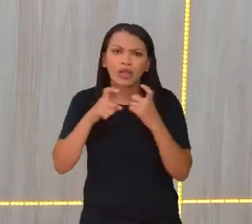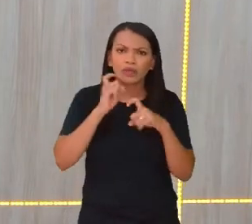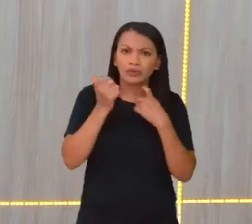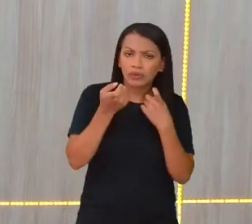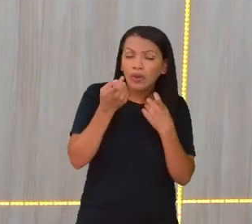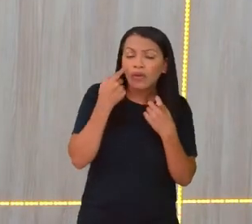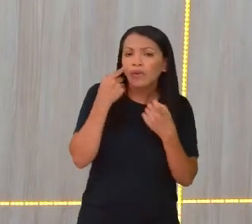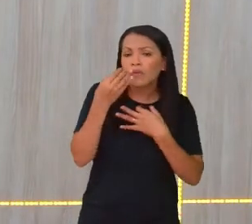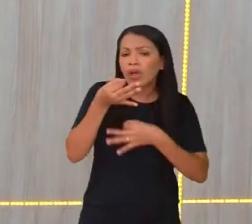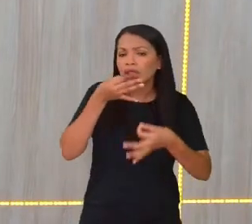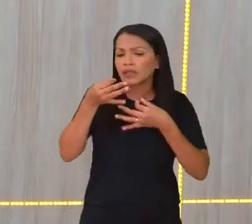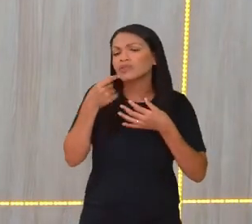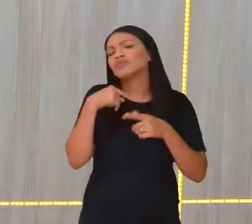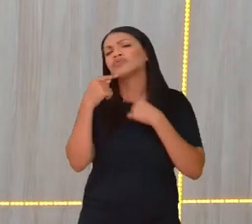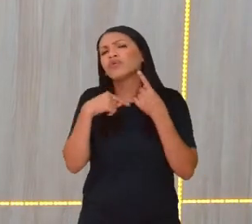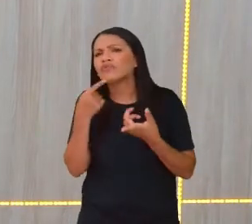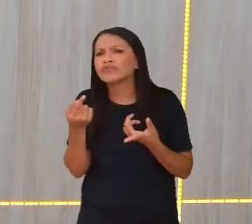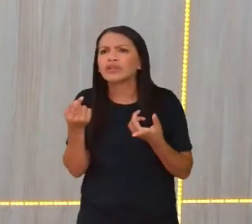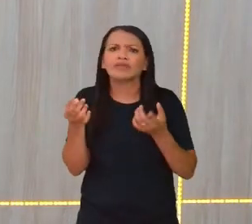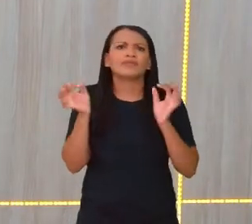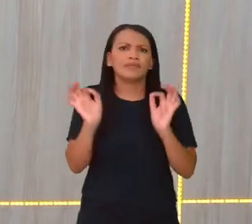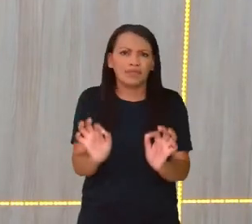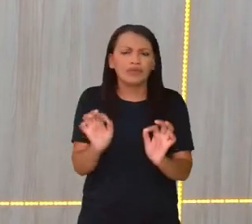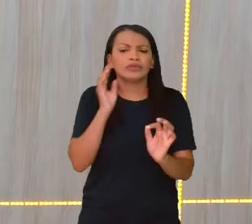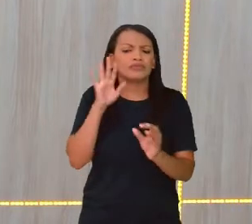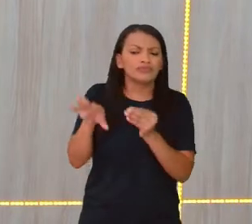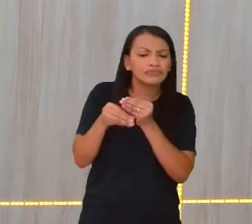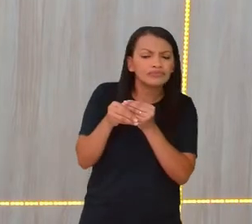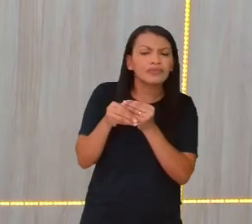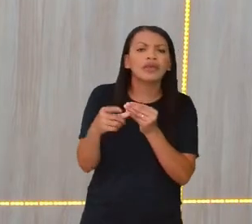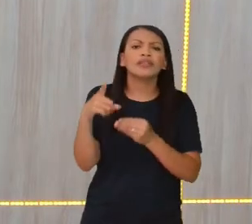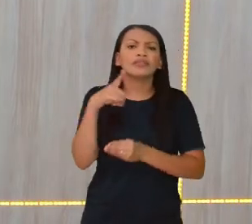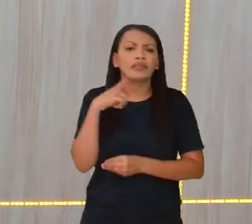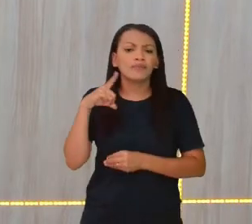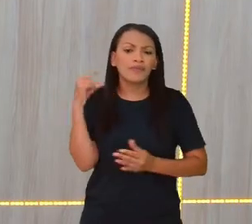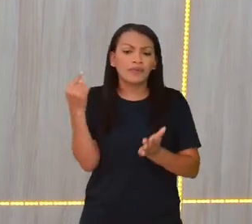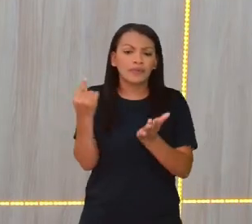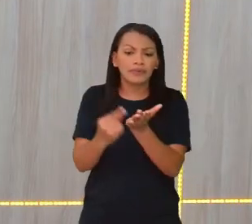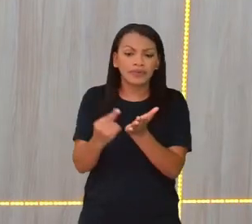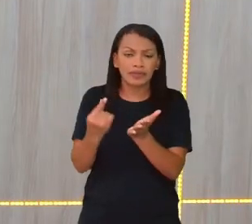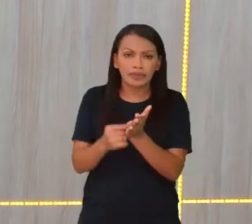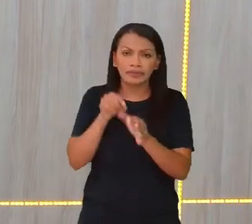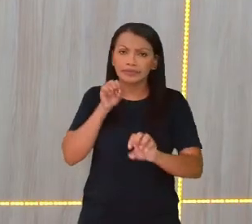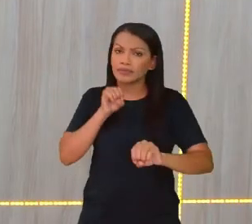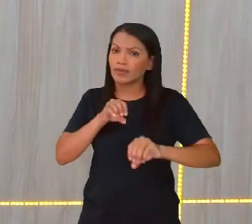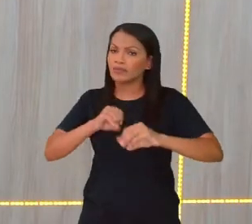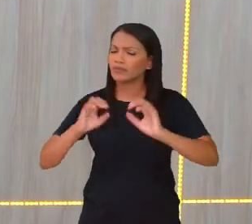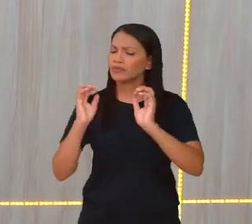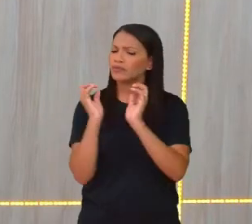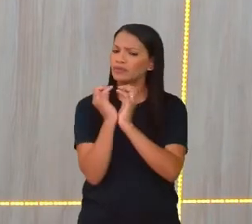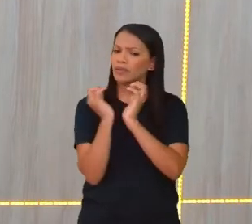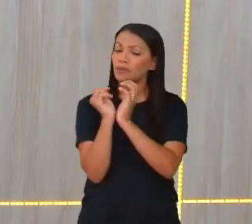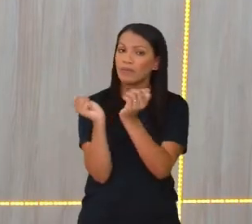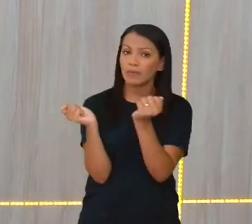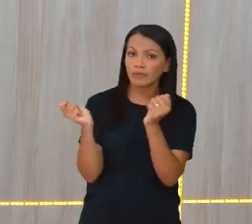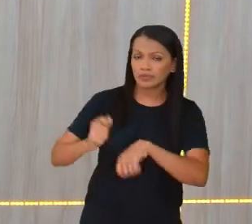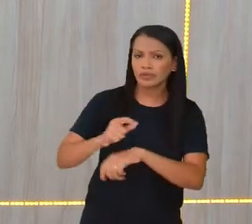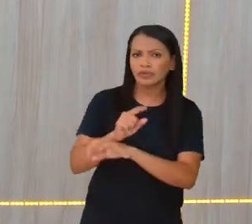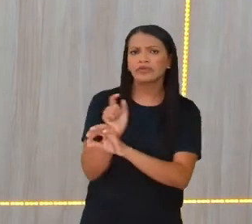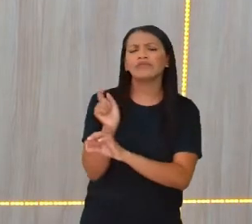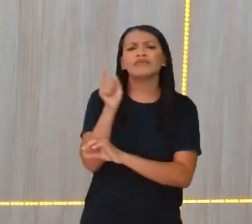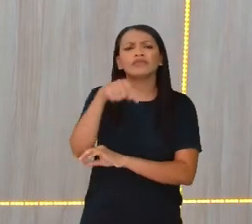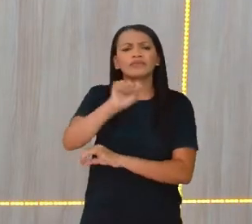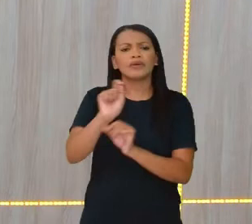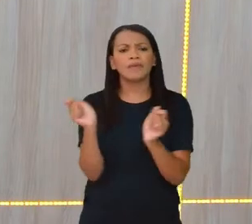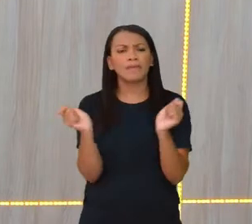Ou contribuir com algo que você já conhece, nós temos o aplicativo aí do Educa Recife, que é uma ferramenta onde vocês